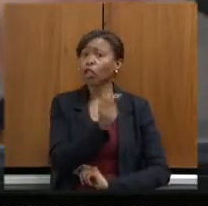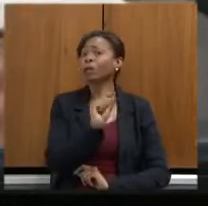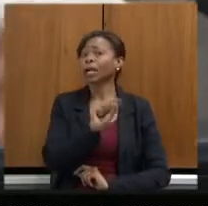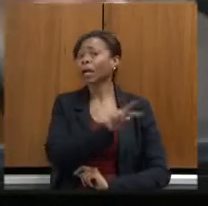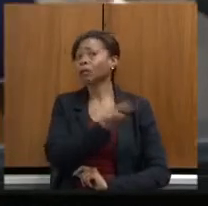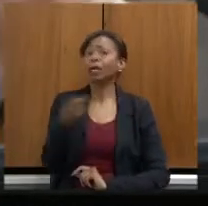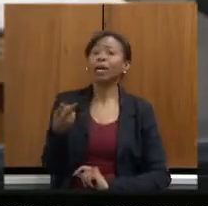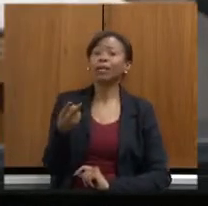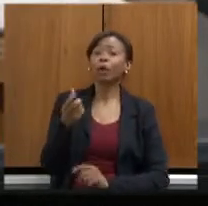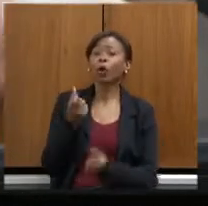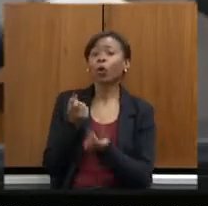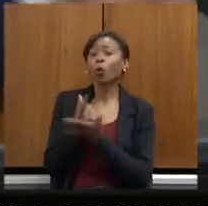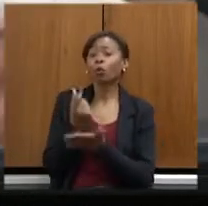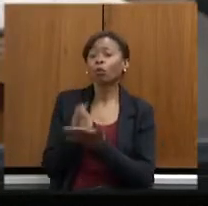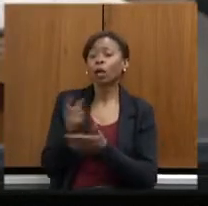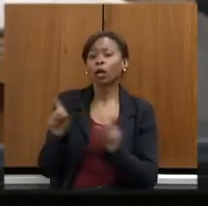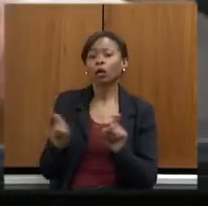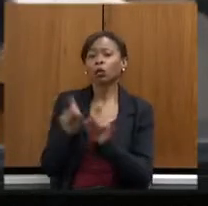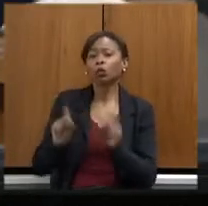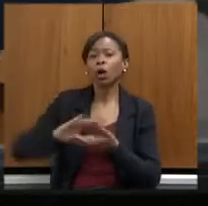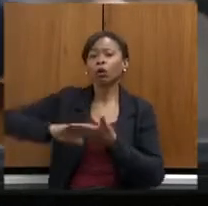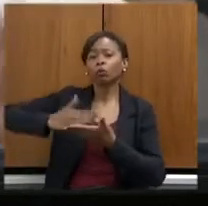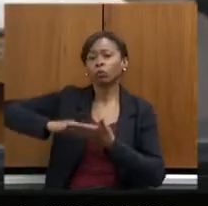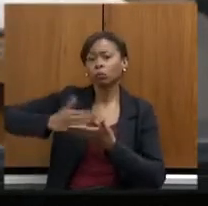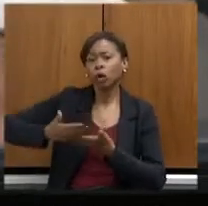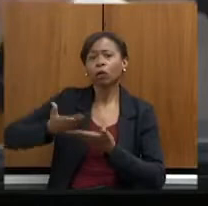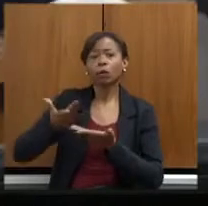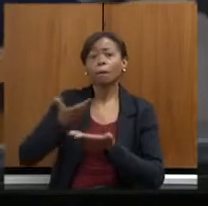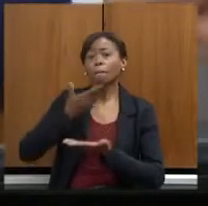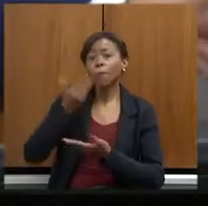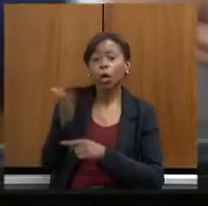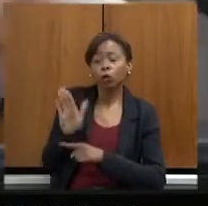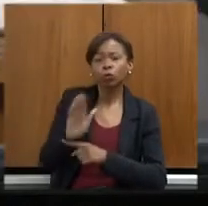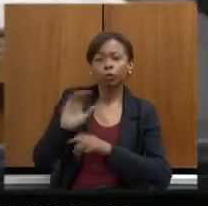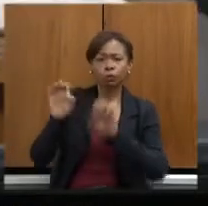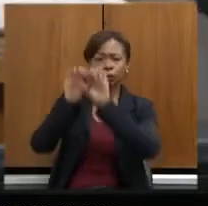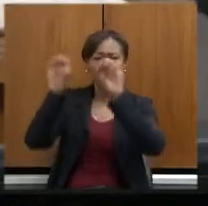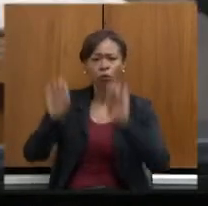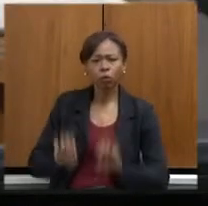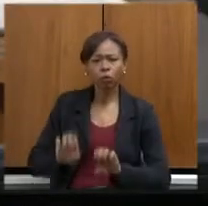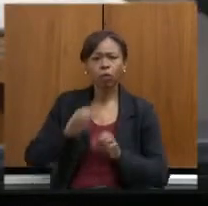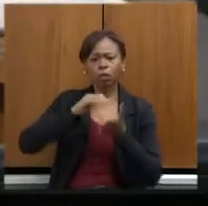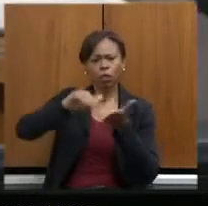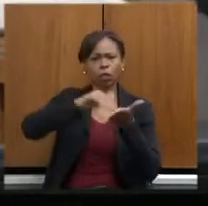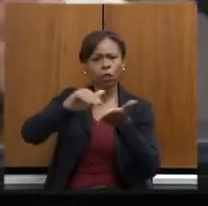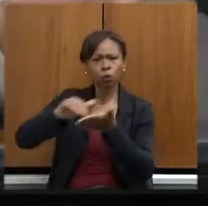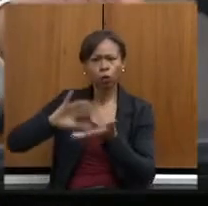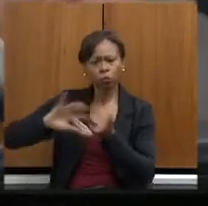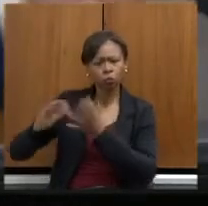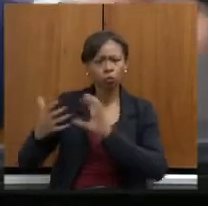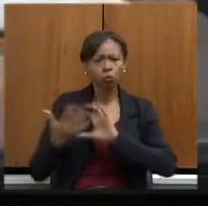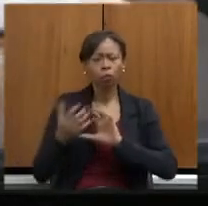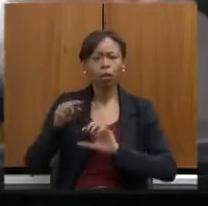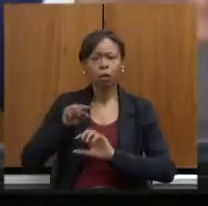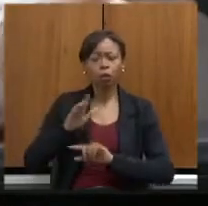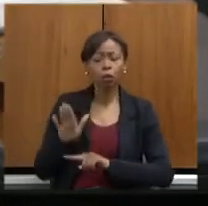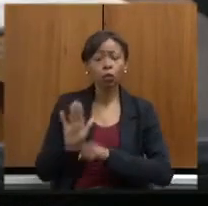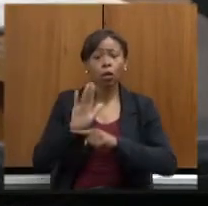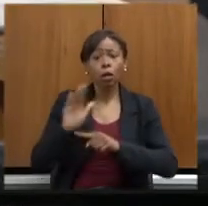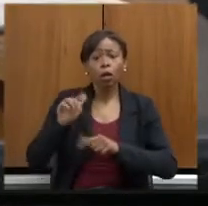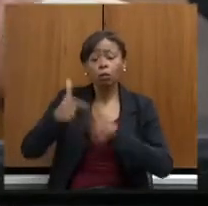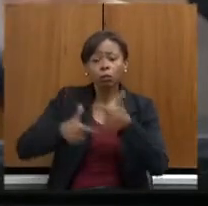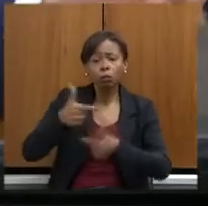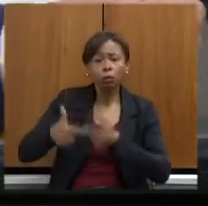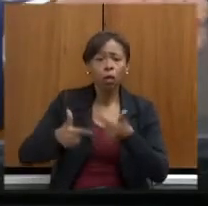inclusive para comprar notebooks computadores para melhorar a estrutura para reformar os escritórios lá na ponta para dar uma condição melhor